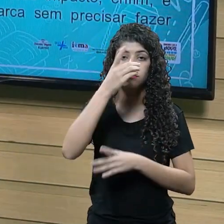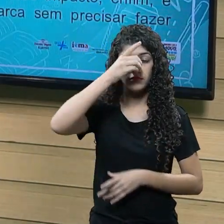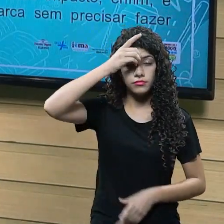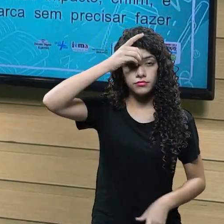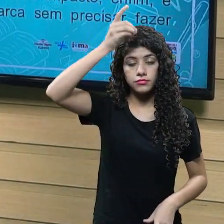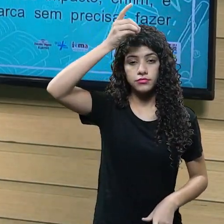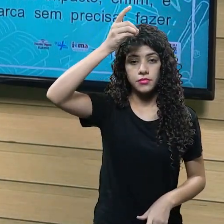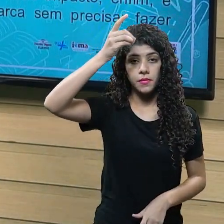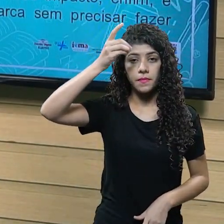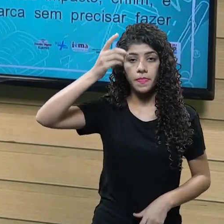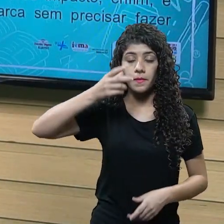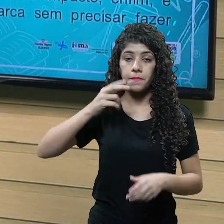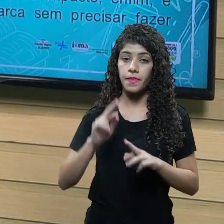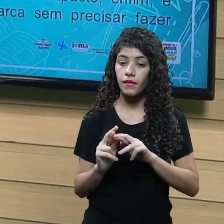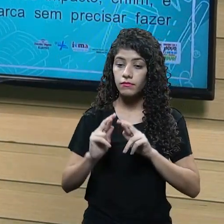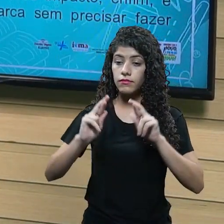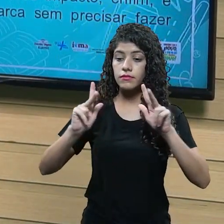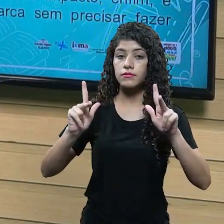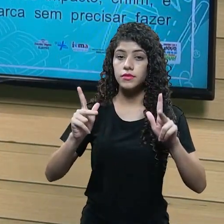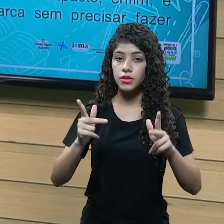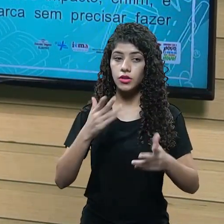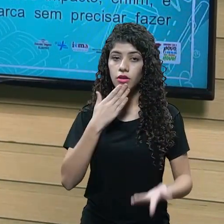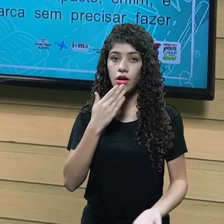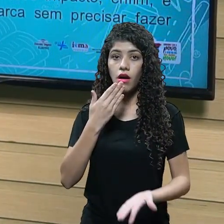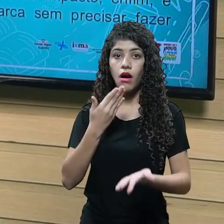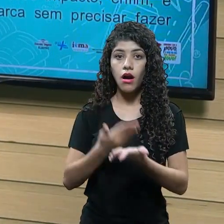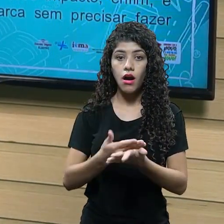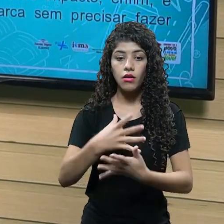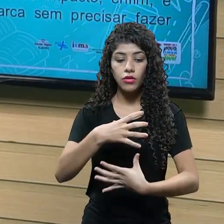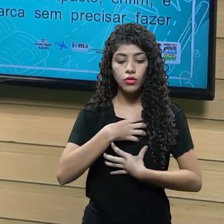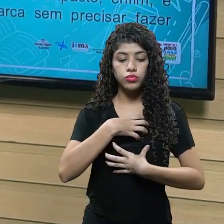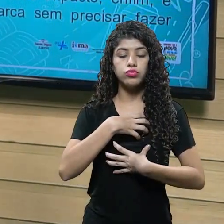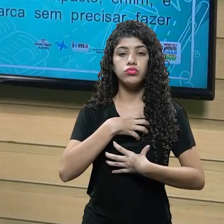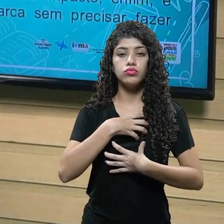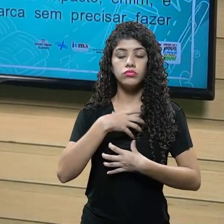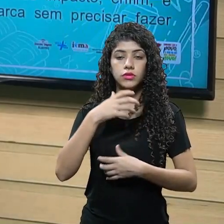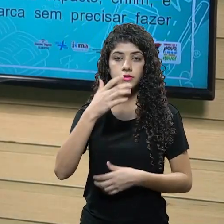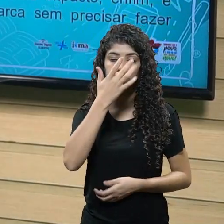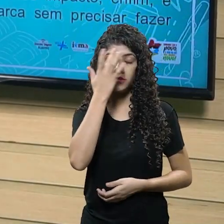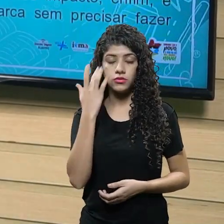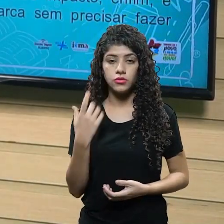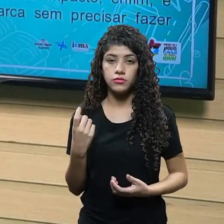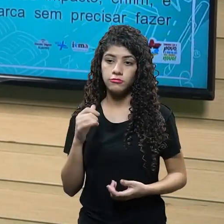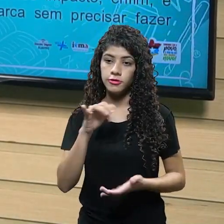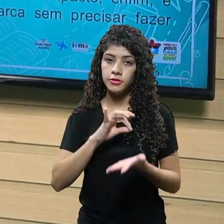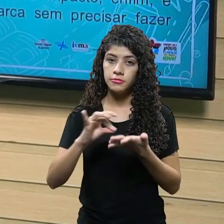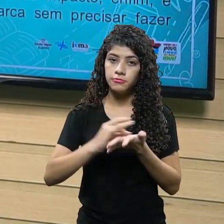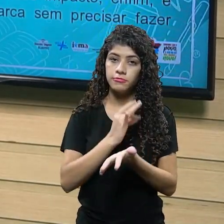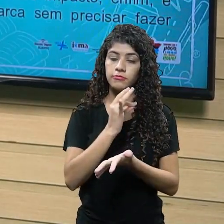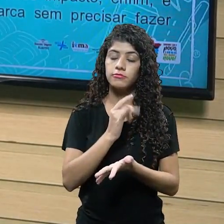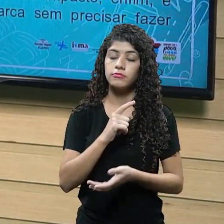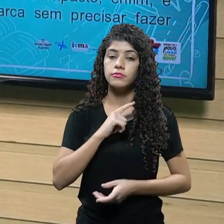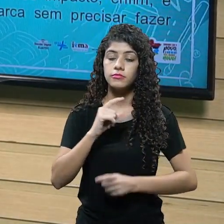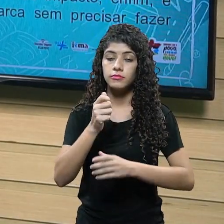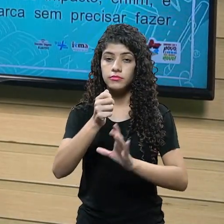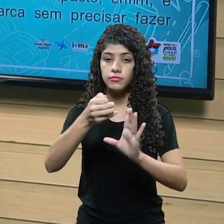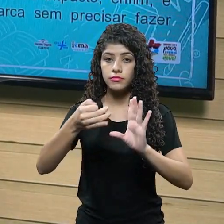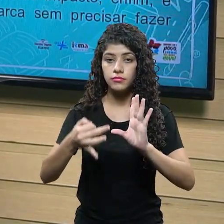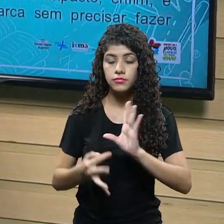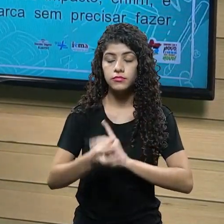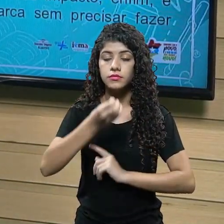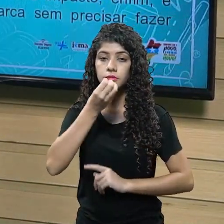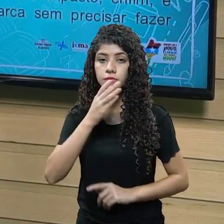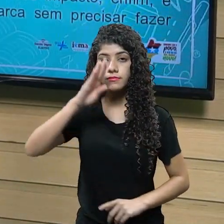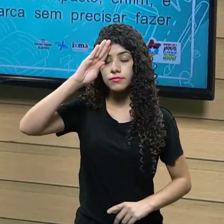pouco comuns, onde surpreenderam e impactaram seus adversários, tá bom? Então daí veio esse nome. Então essa característica foi muito marcante desse tipo de